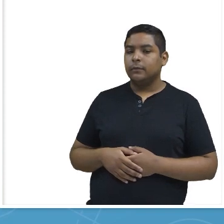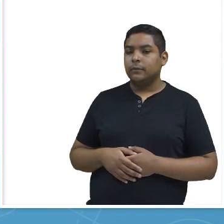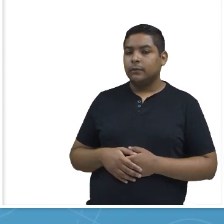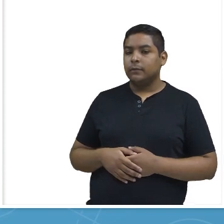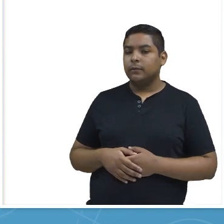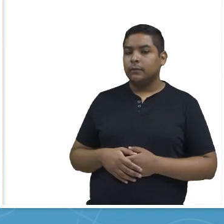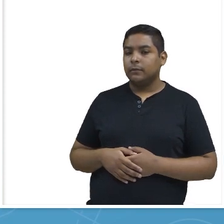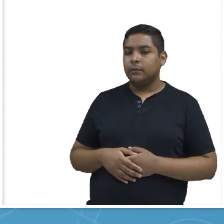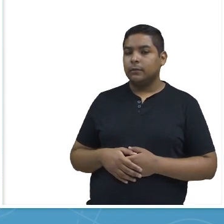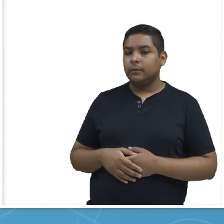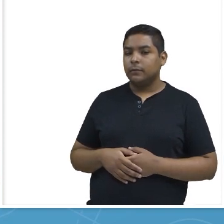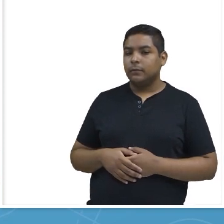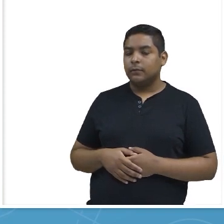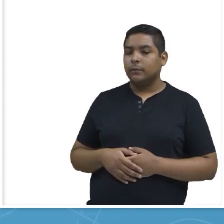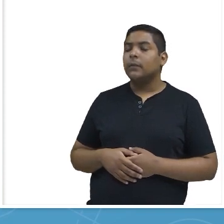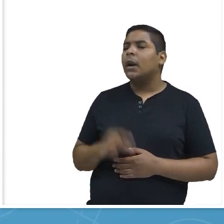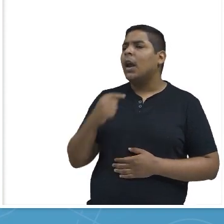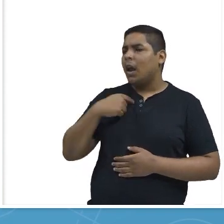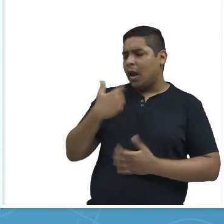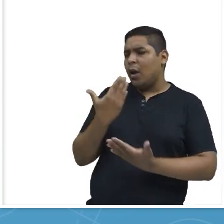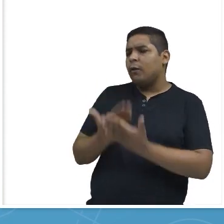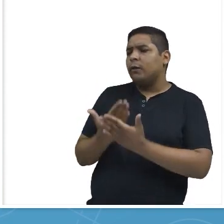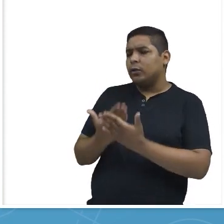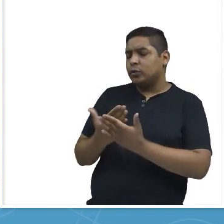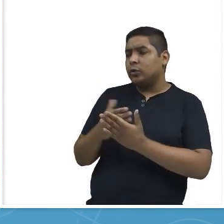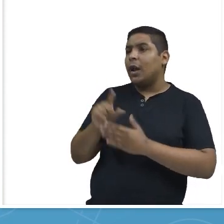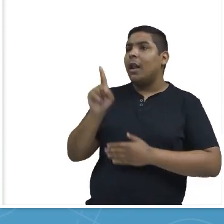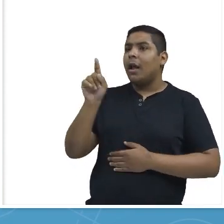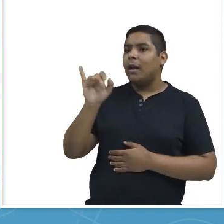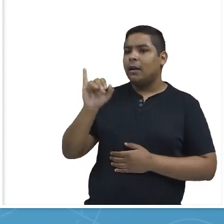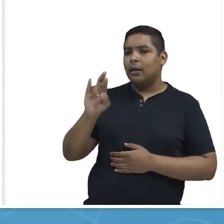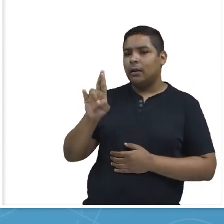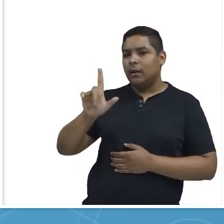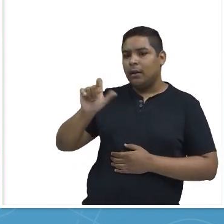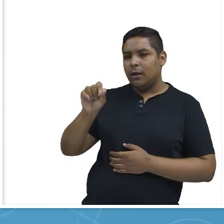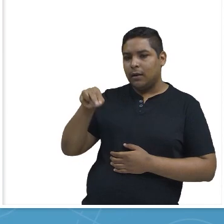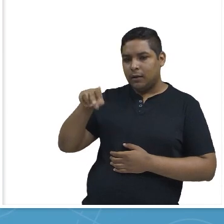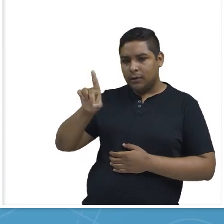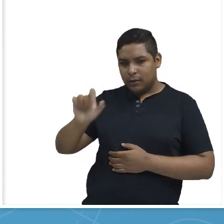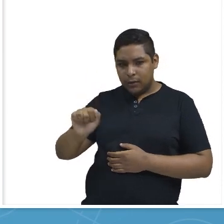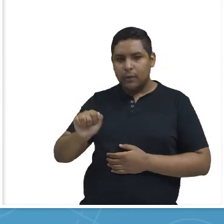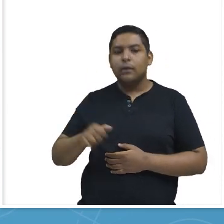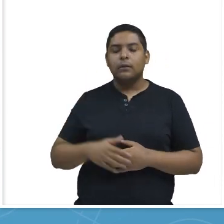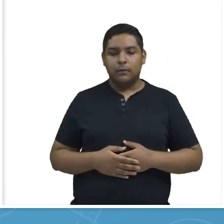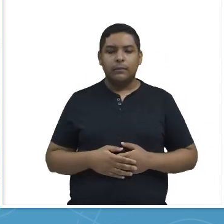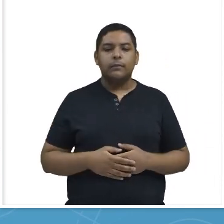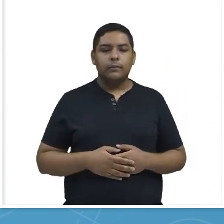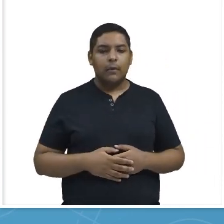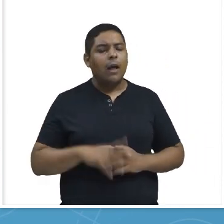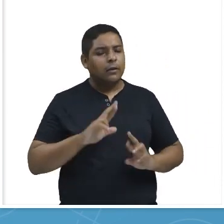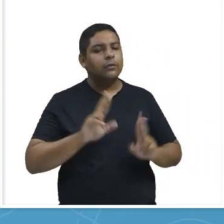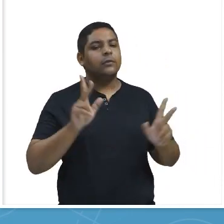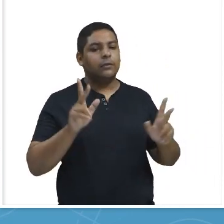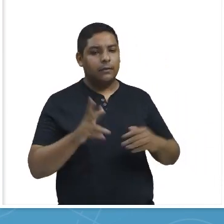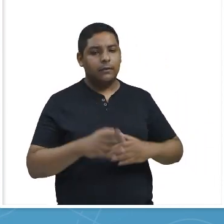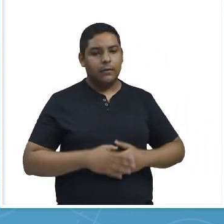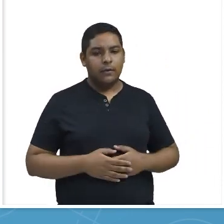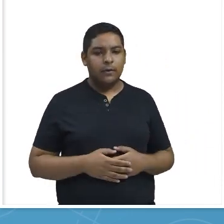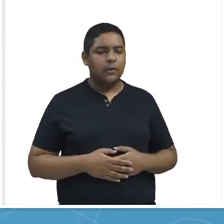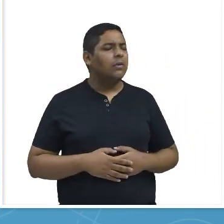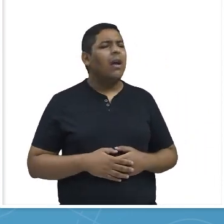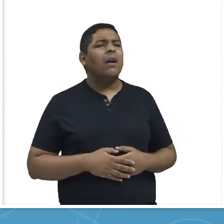in Ireland. Eu vou estudar na Irlanda. Ele usou um pouquinho diferente, né? O going to. For how long? Por quanto